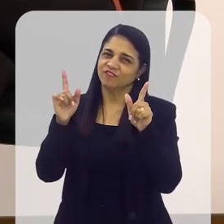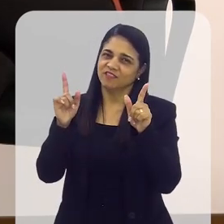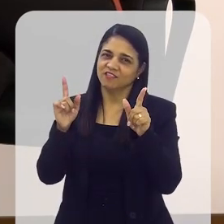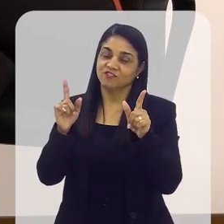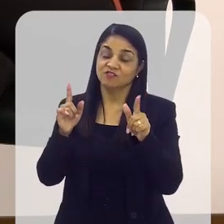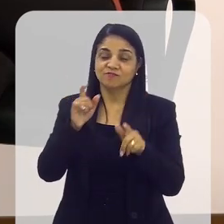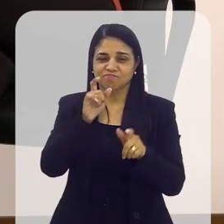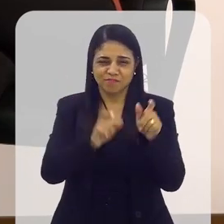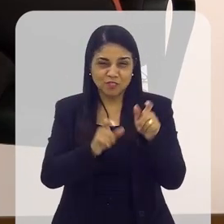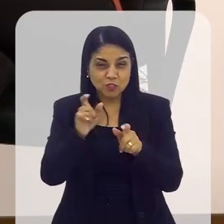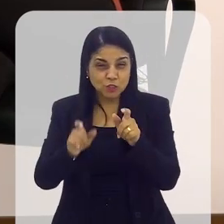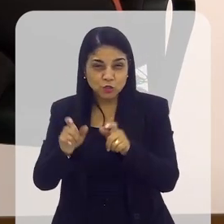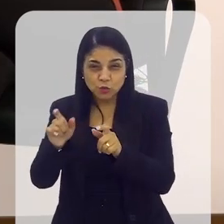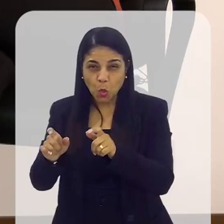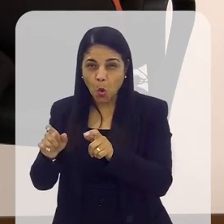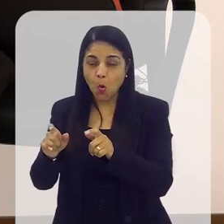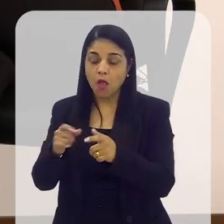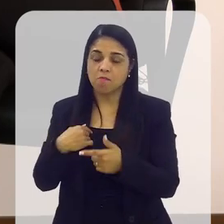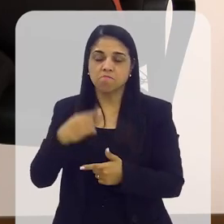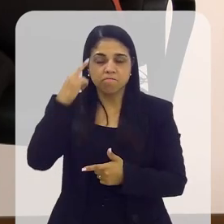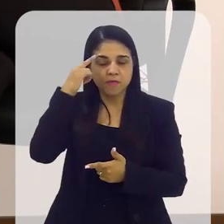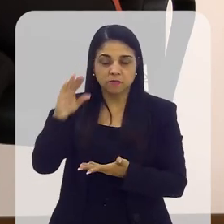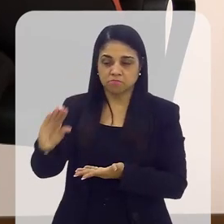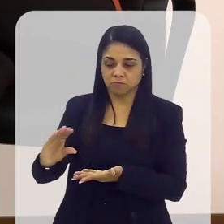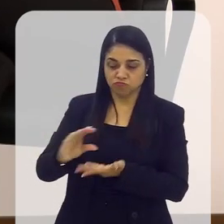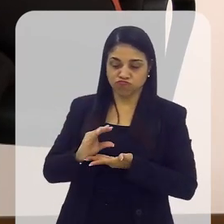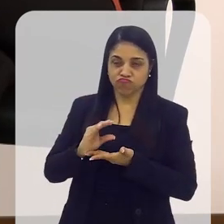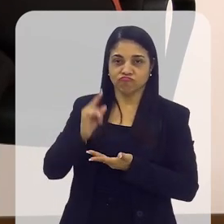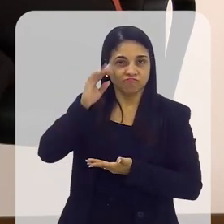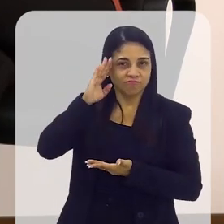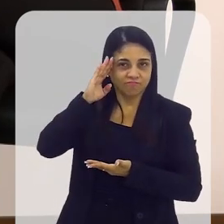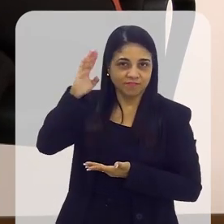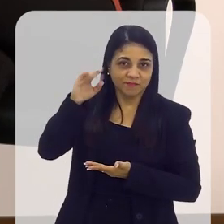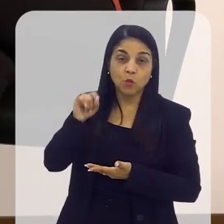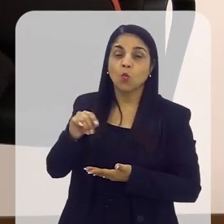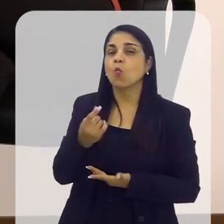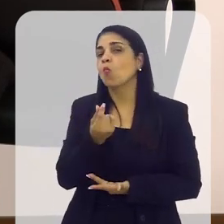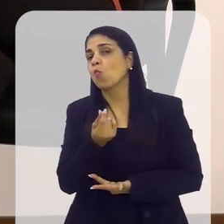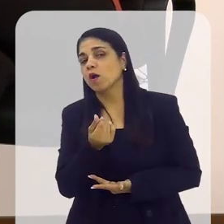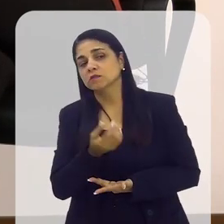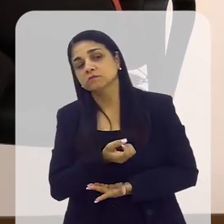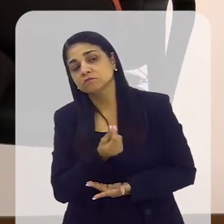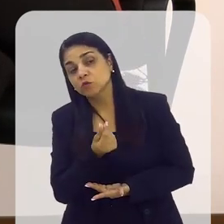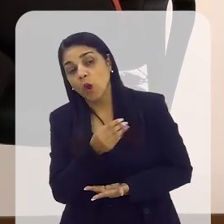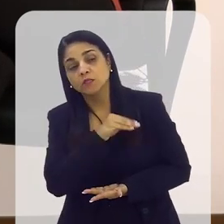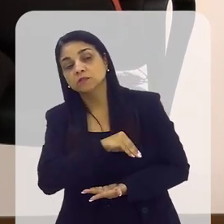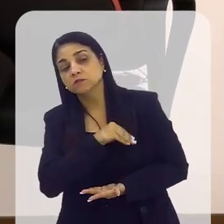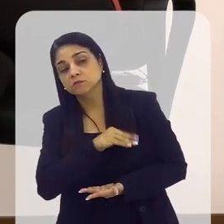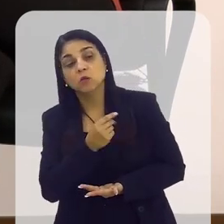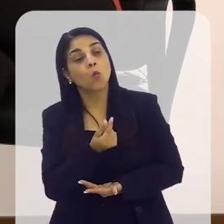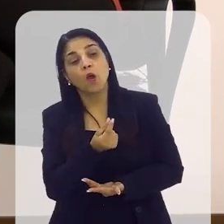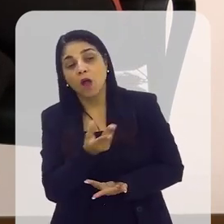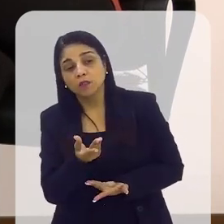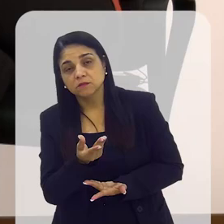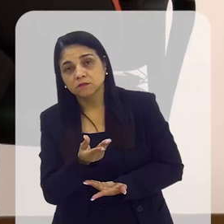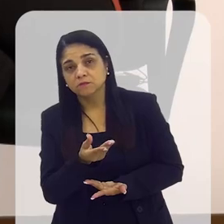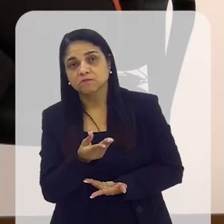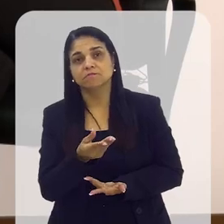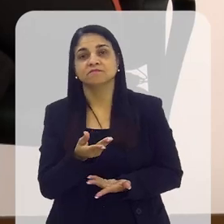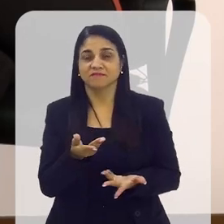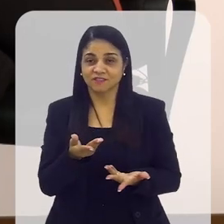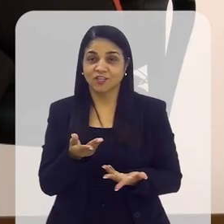a maioria das pessoas colocam o dinheiro em primeiro lugar. Quanto que eu vou ganhar? O que eu vou ganhar? Independente, mas isso é uma das coisas